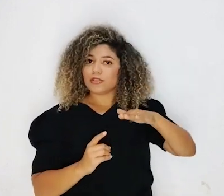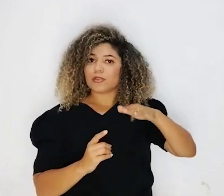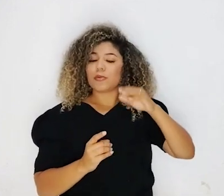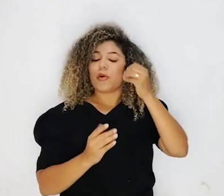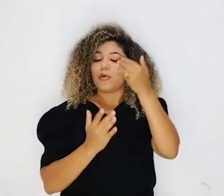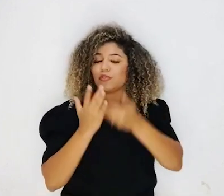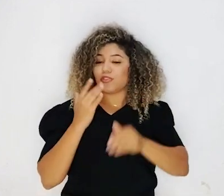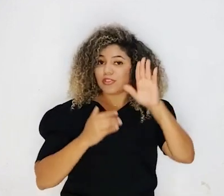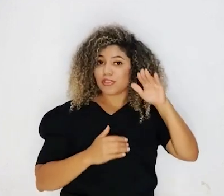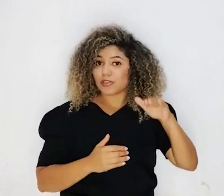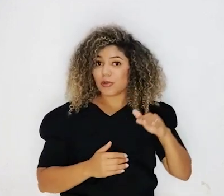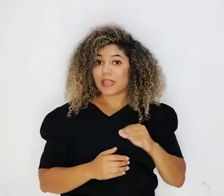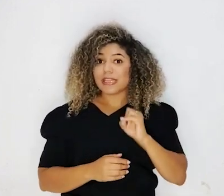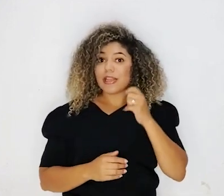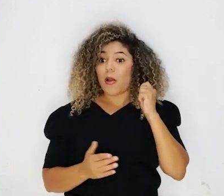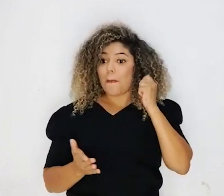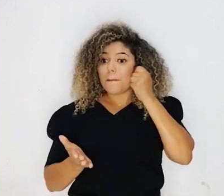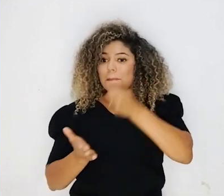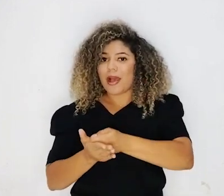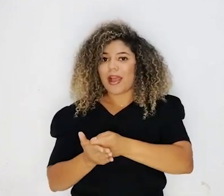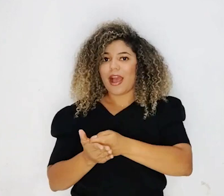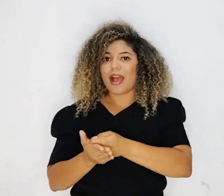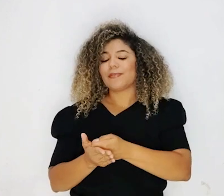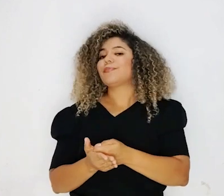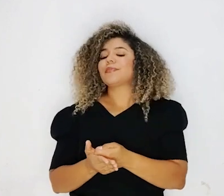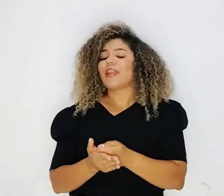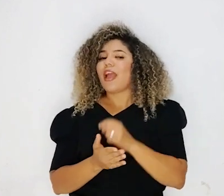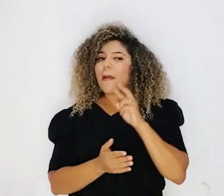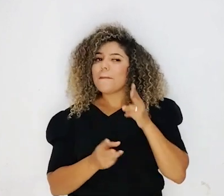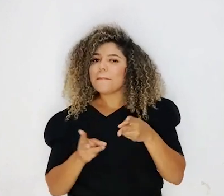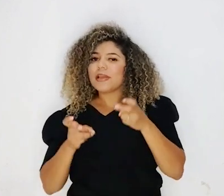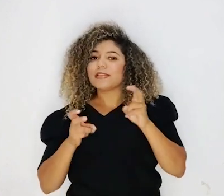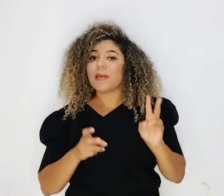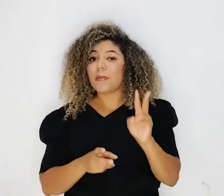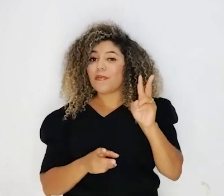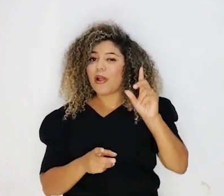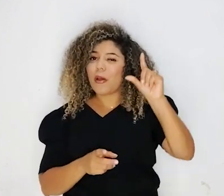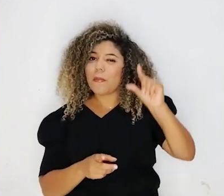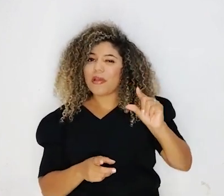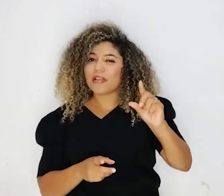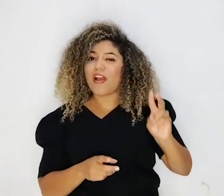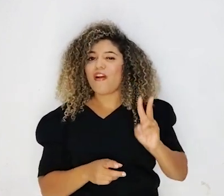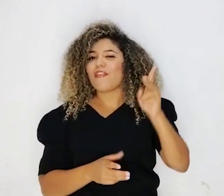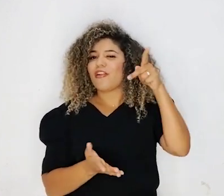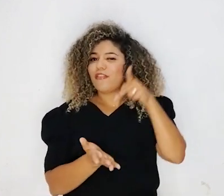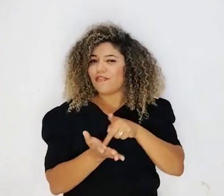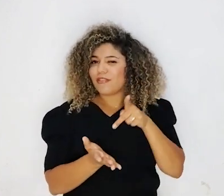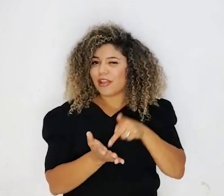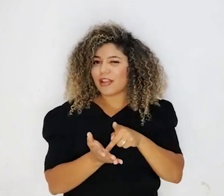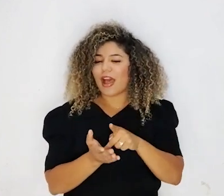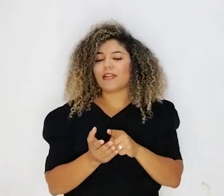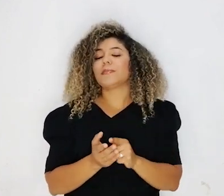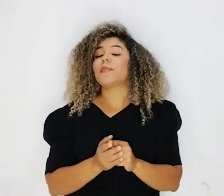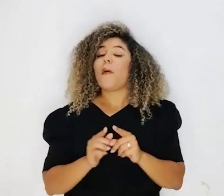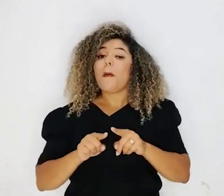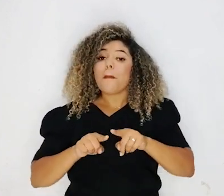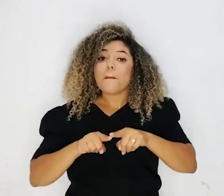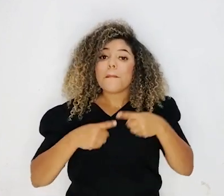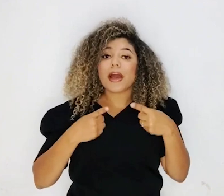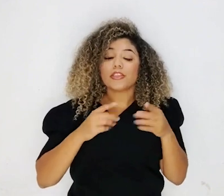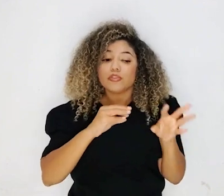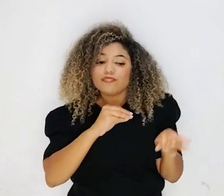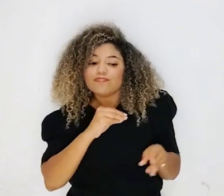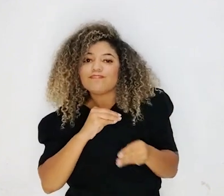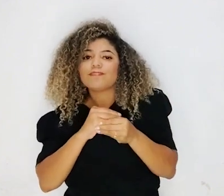uma vez só, isso mostra que esse valor menor é o preço real do produto e o preço cheio